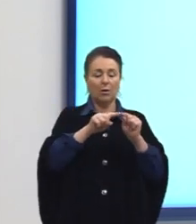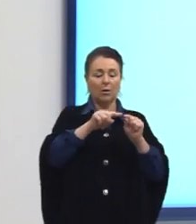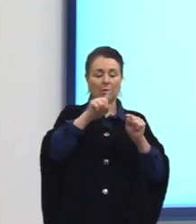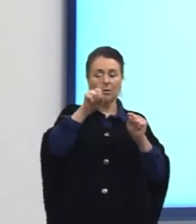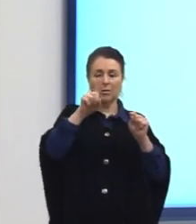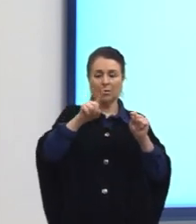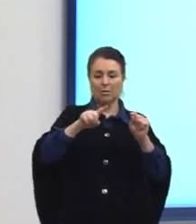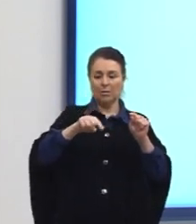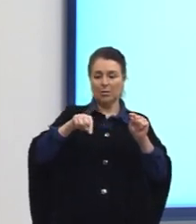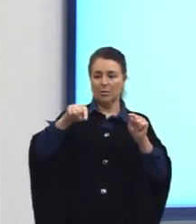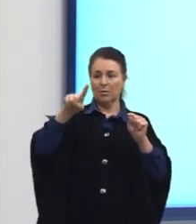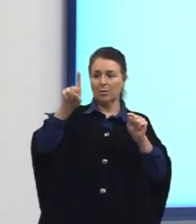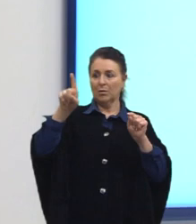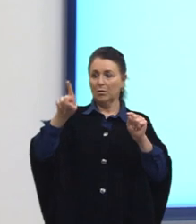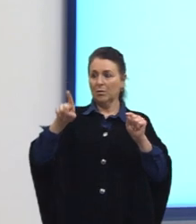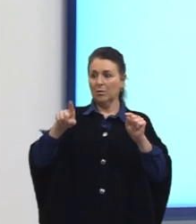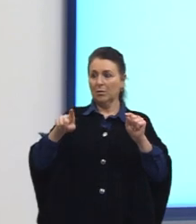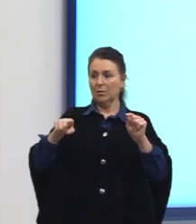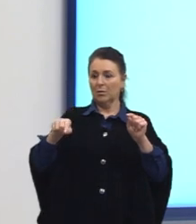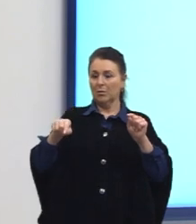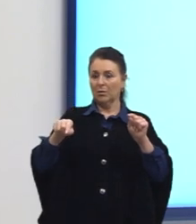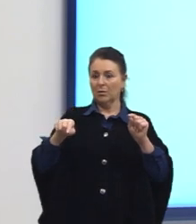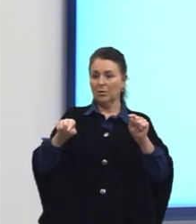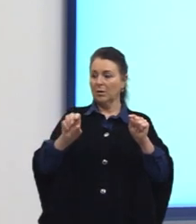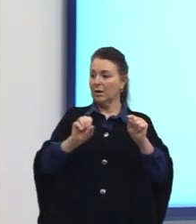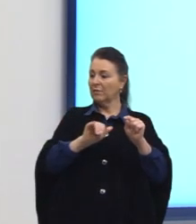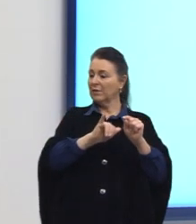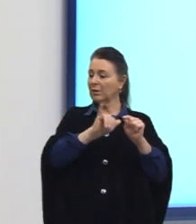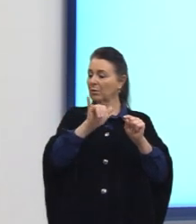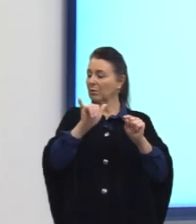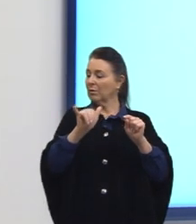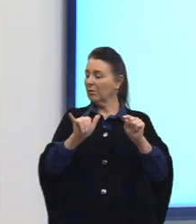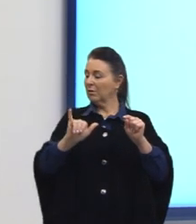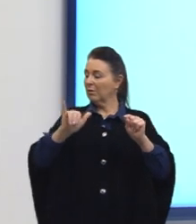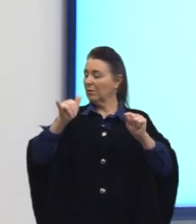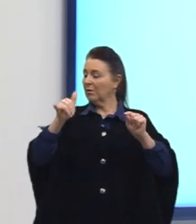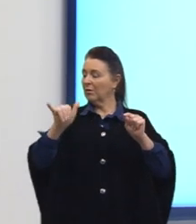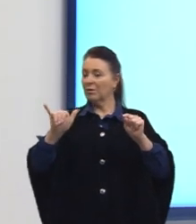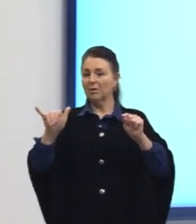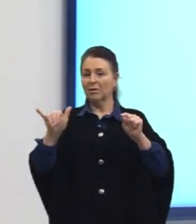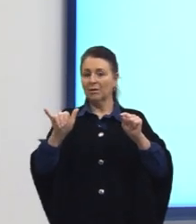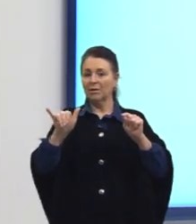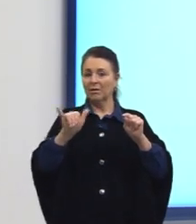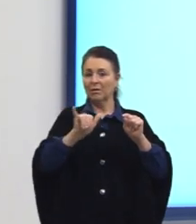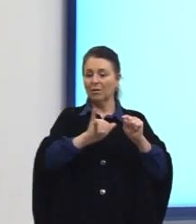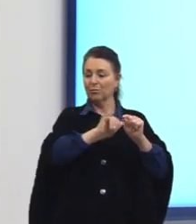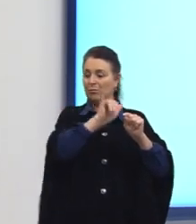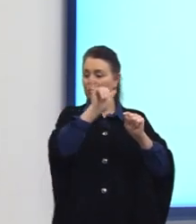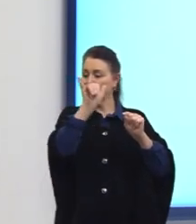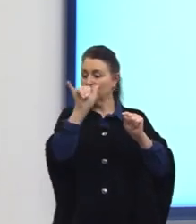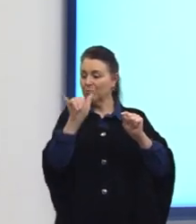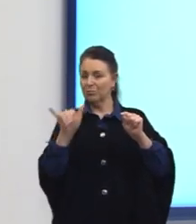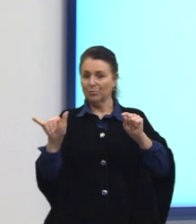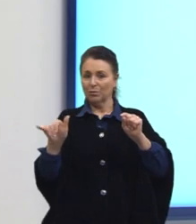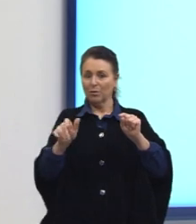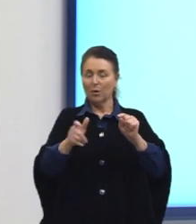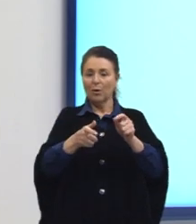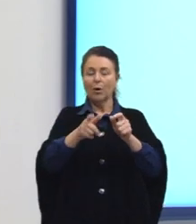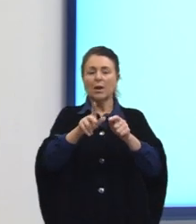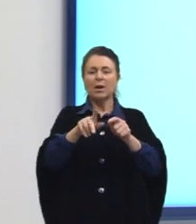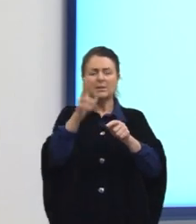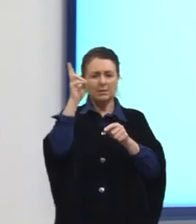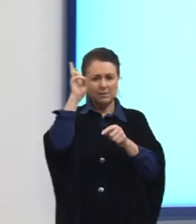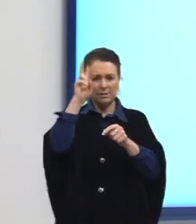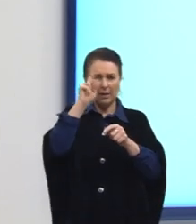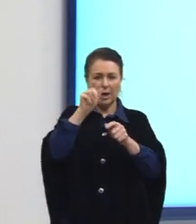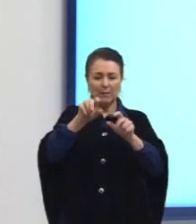e ela vai se propagar para cá Então veja o movimento como se eu tivesse pegando uma corda né tipo lá corda